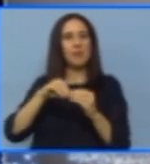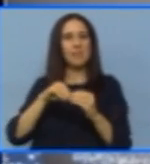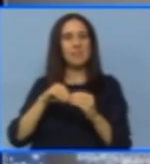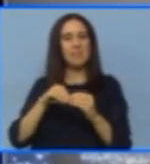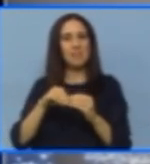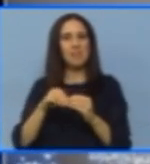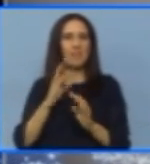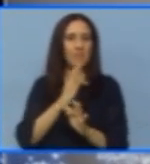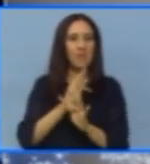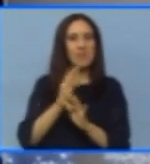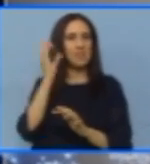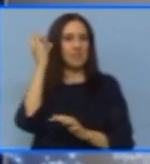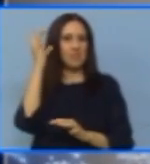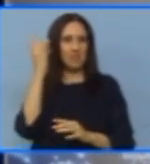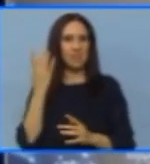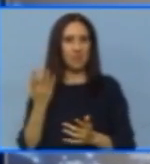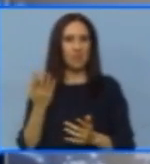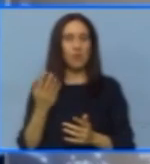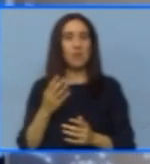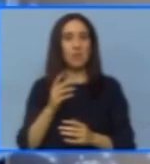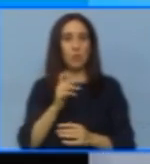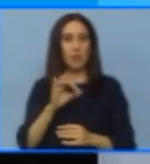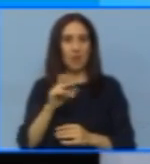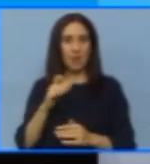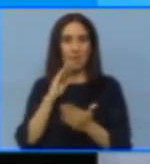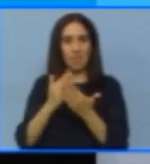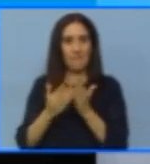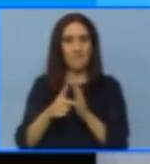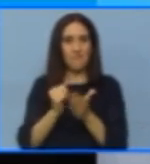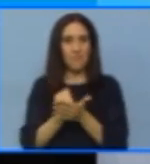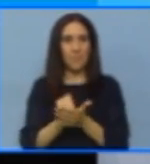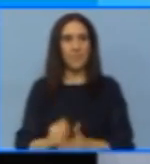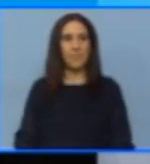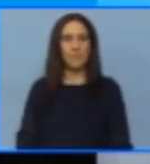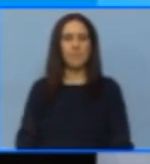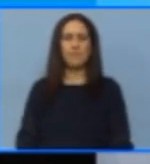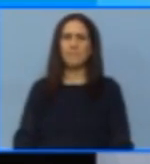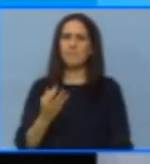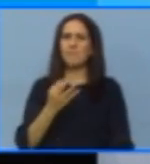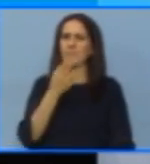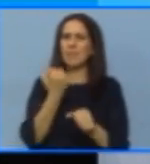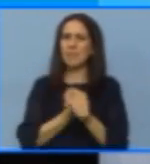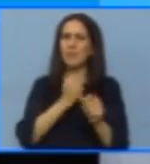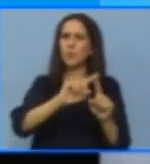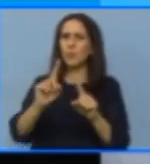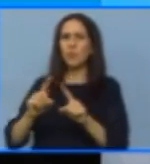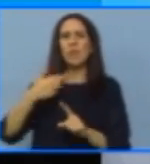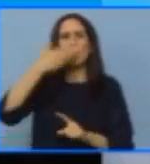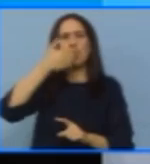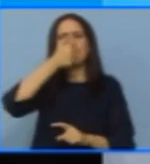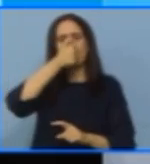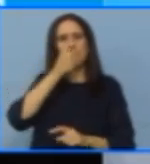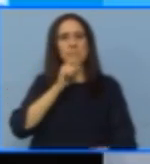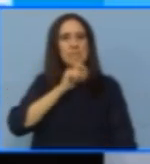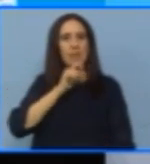dimensão da festa, da diversão que o ACANAC sempre proporciona. Sim, nós temos muitas atividades e realmente temos dias preenchidos, mas temos sempre